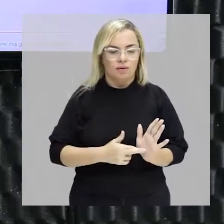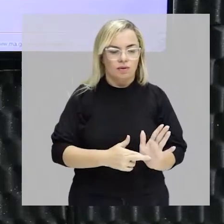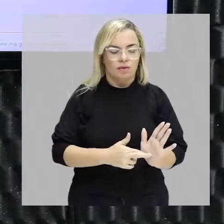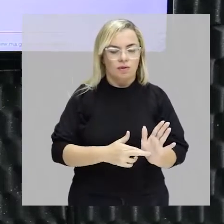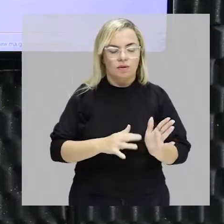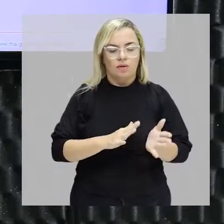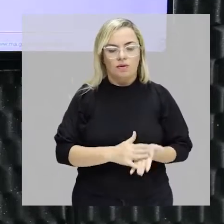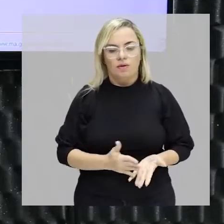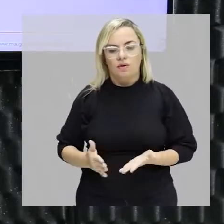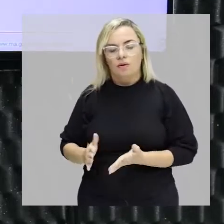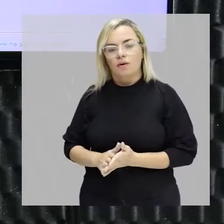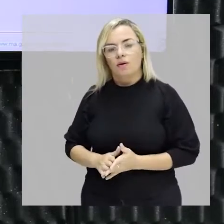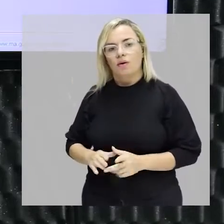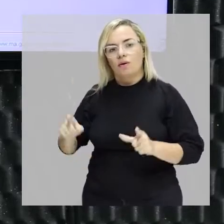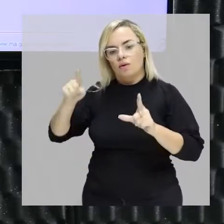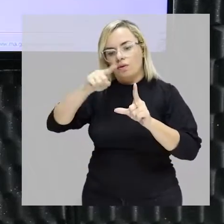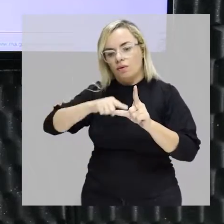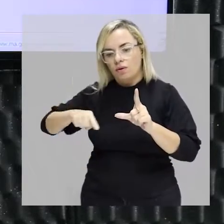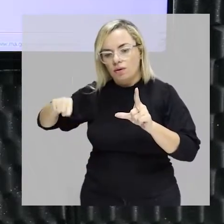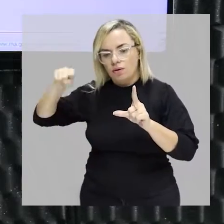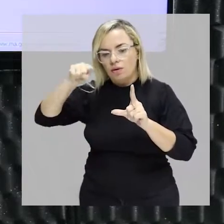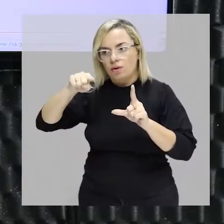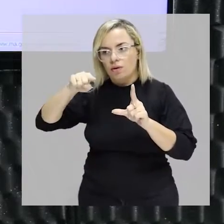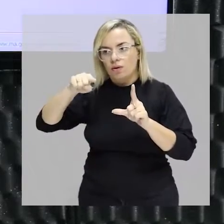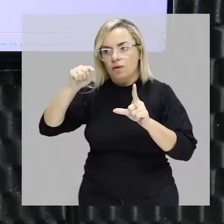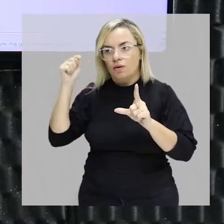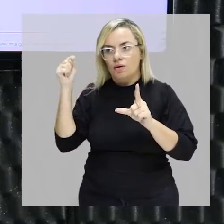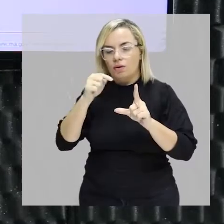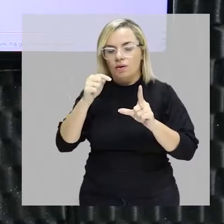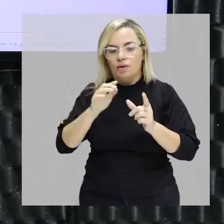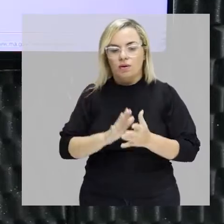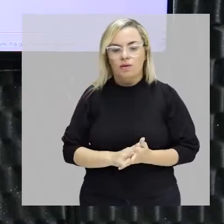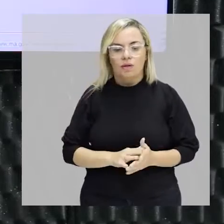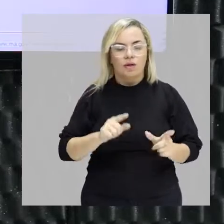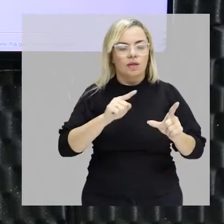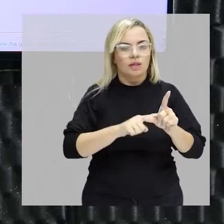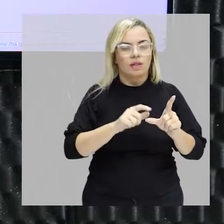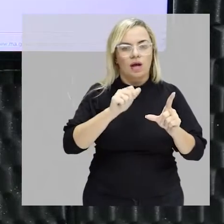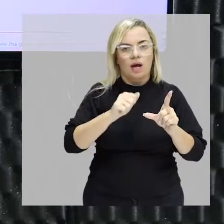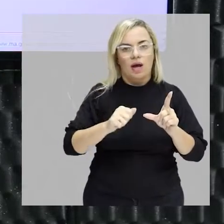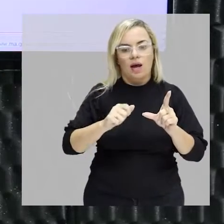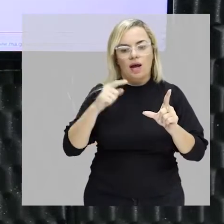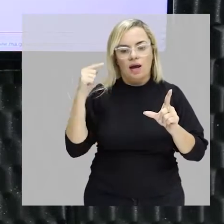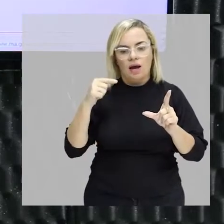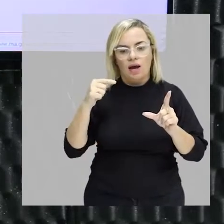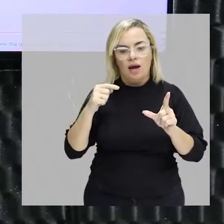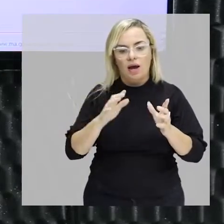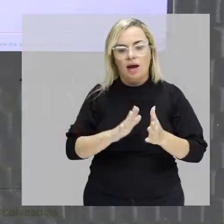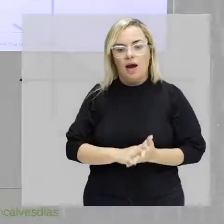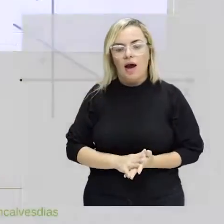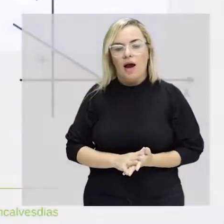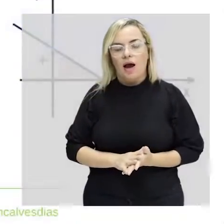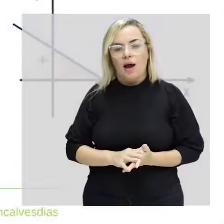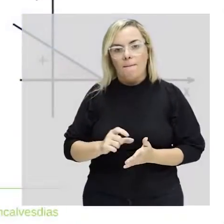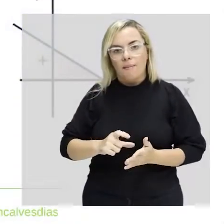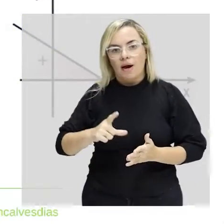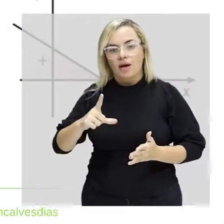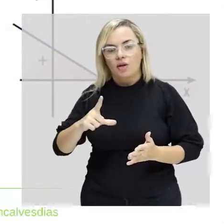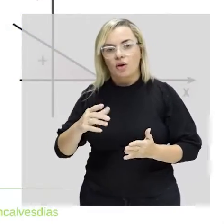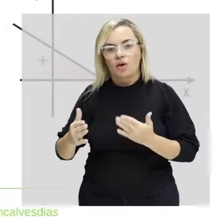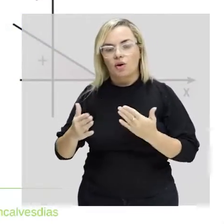aqui desse gráfico, eu tenho o a maior do que zero, tá? Tem também uma